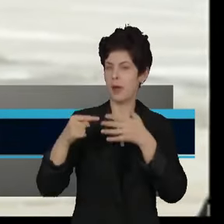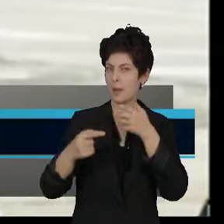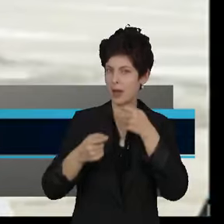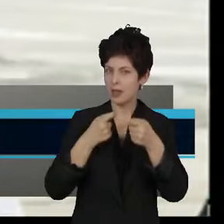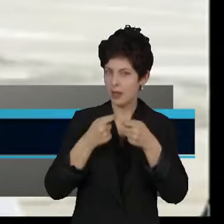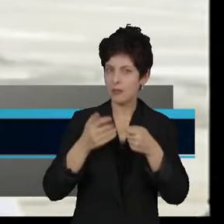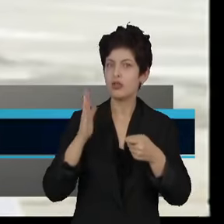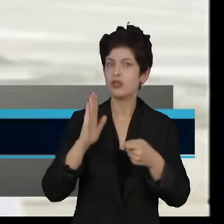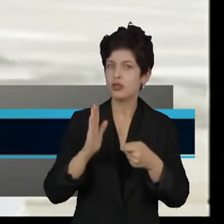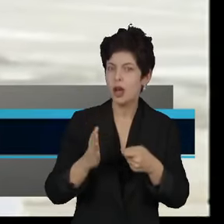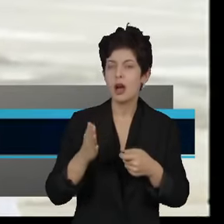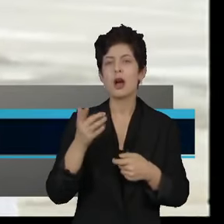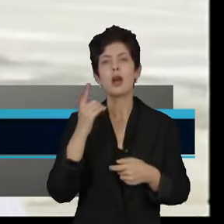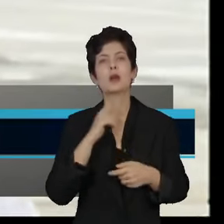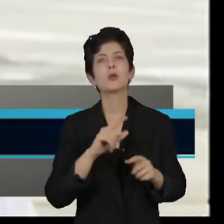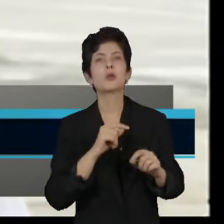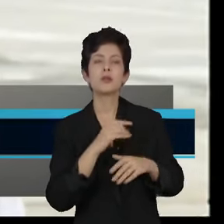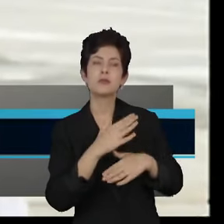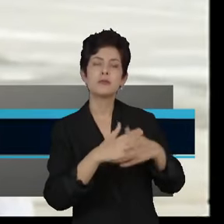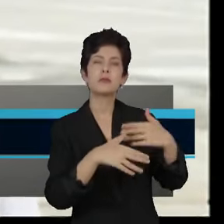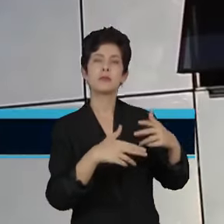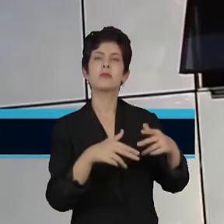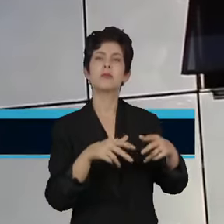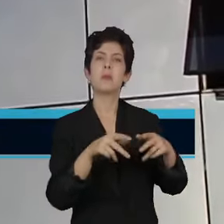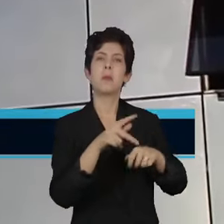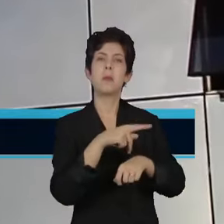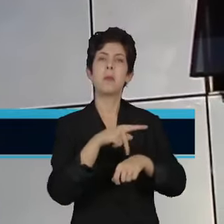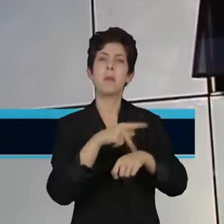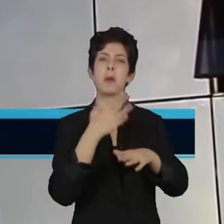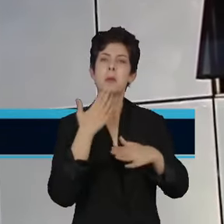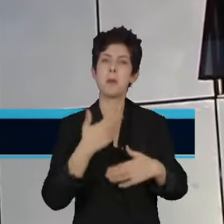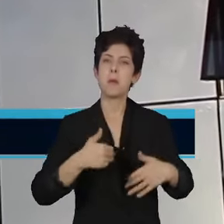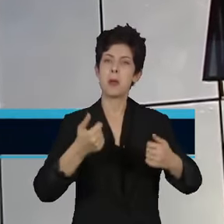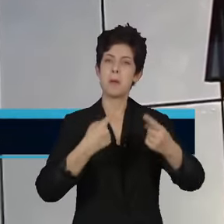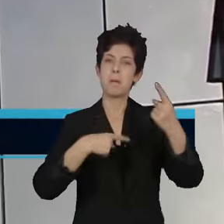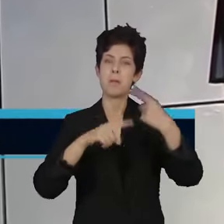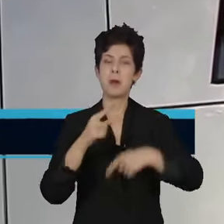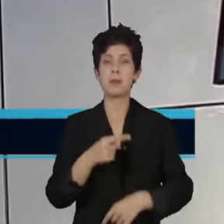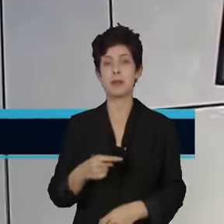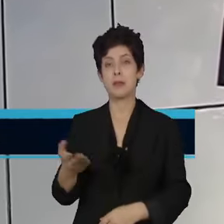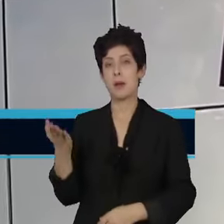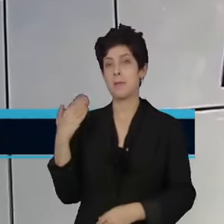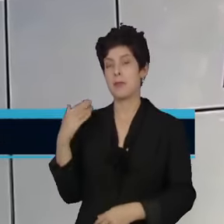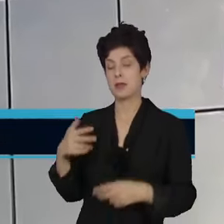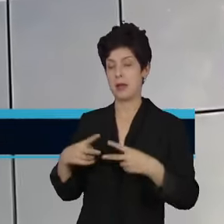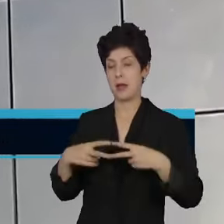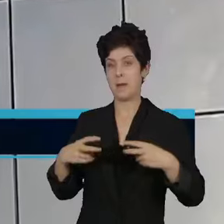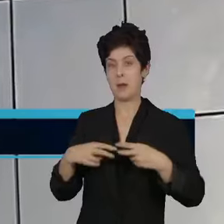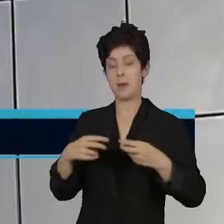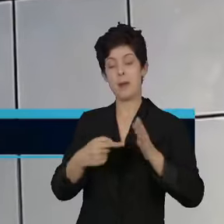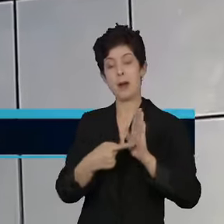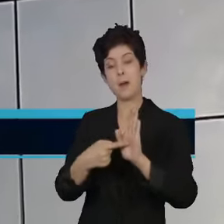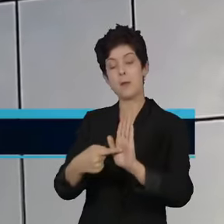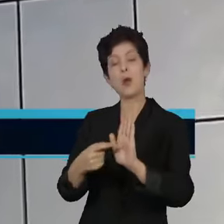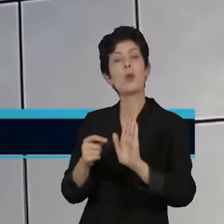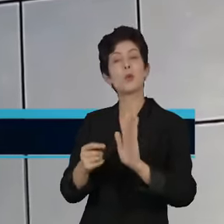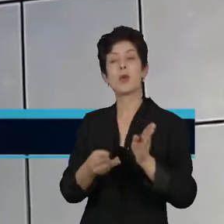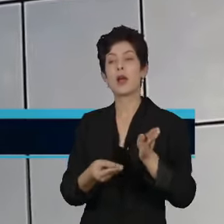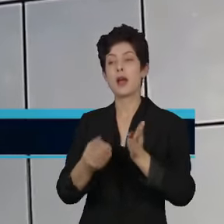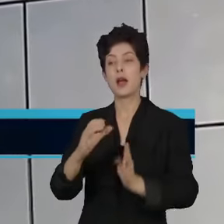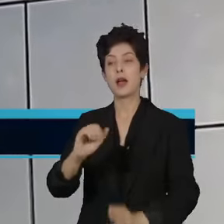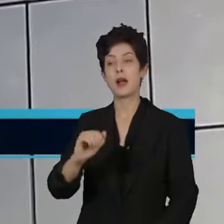entrevista para que a gente possa construir uma nação mais próspera. Na semana passada, a Petrobras apresentou ao Conselho Administrativo de